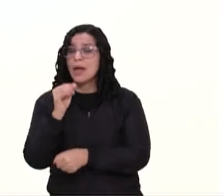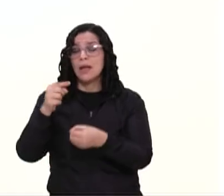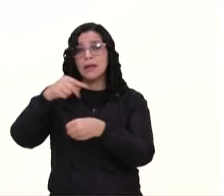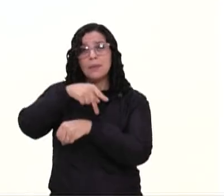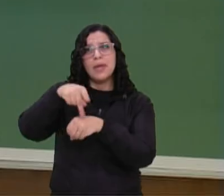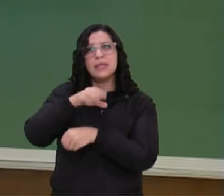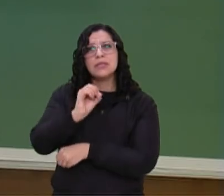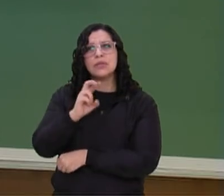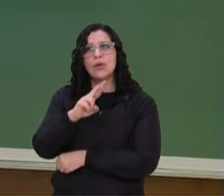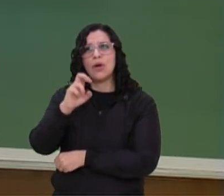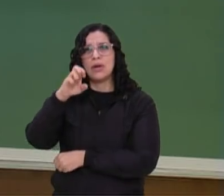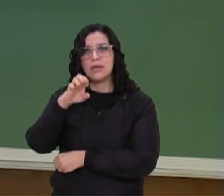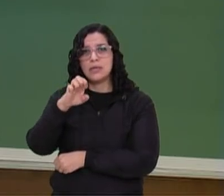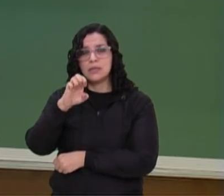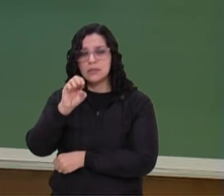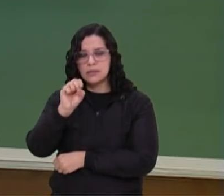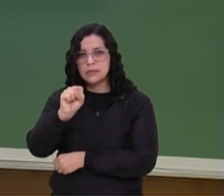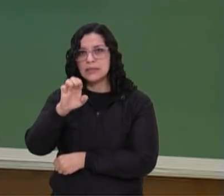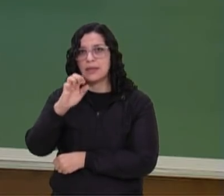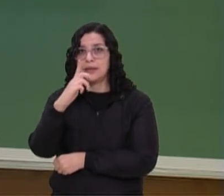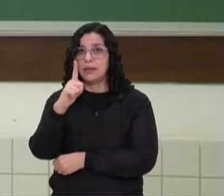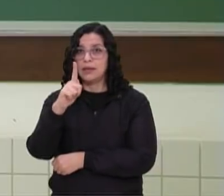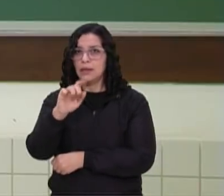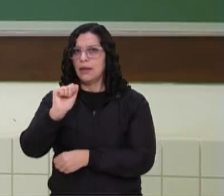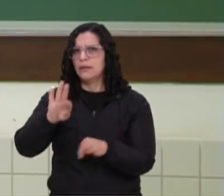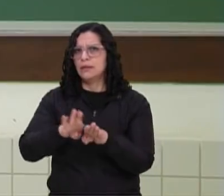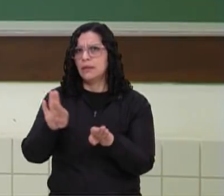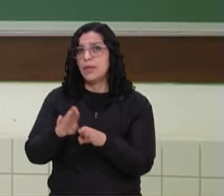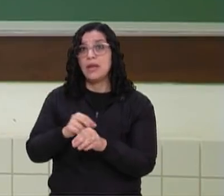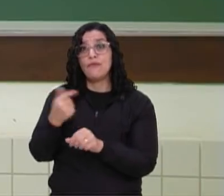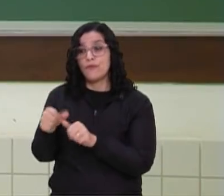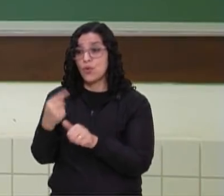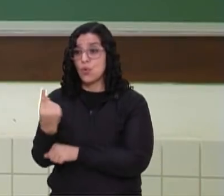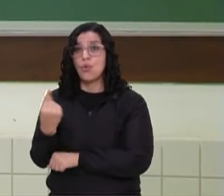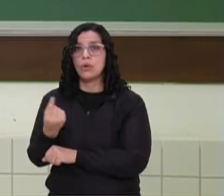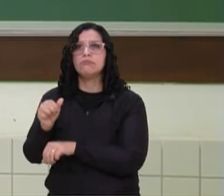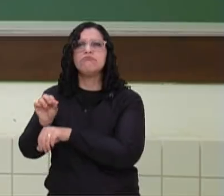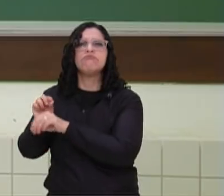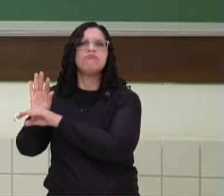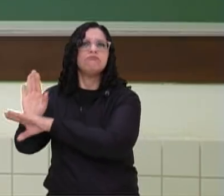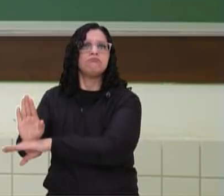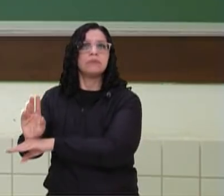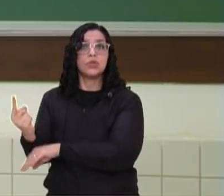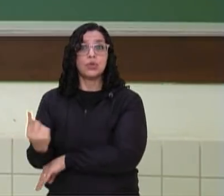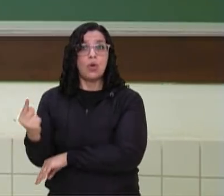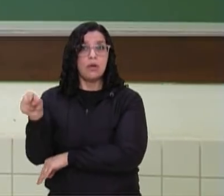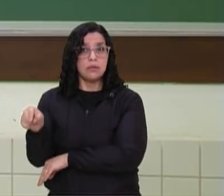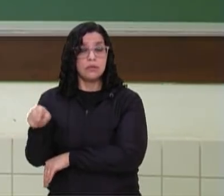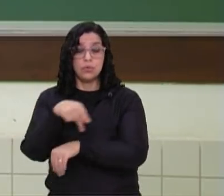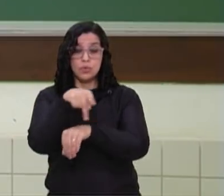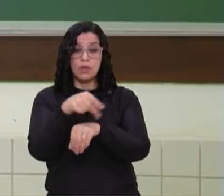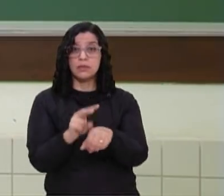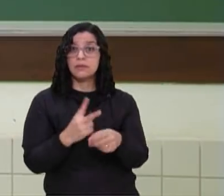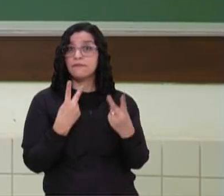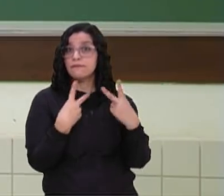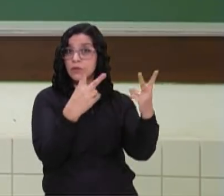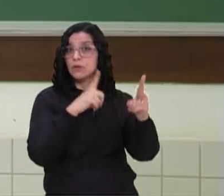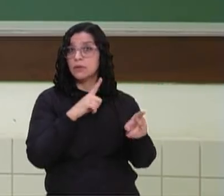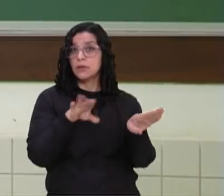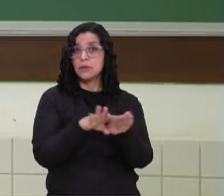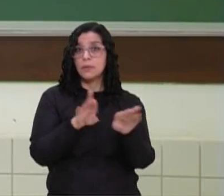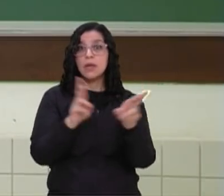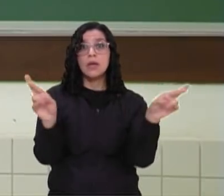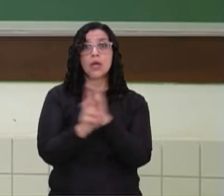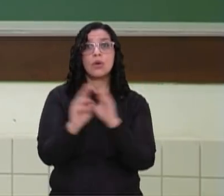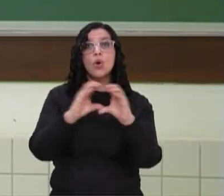Ali ficou Napoleão Bonaparte exilado. Enquanto Napoleão Bonaparte estava exilado, os países vencedores se reuniram no que ficou conhecido